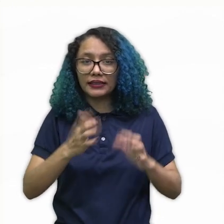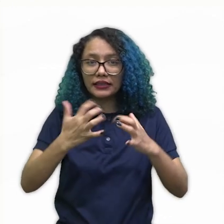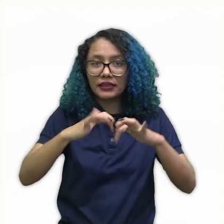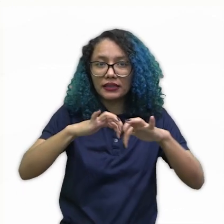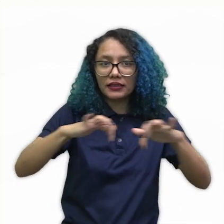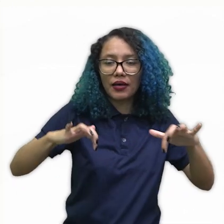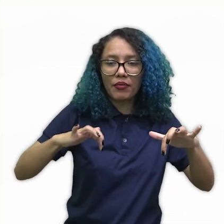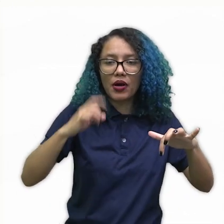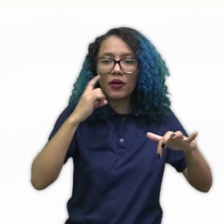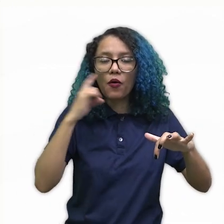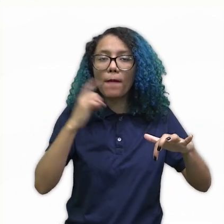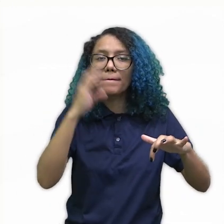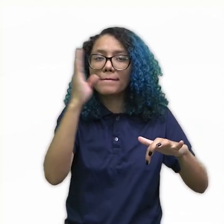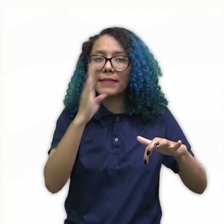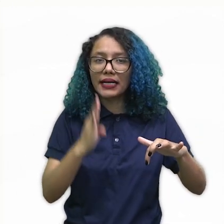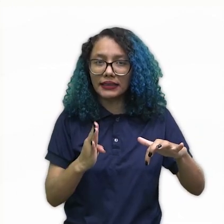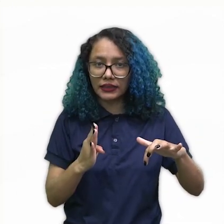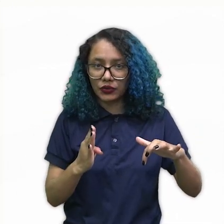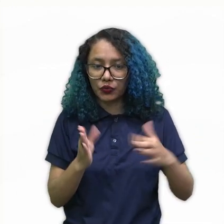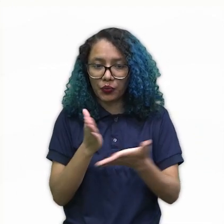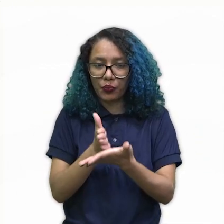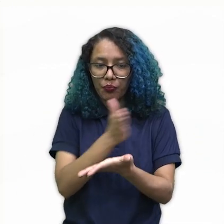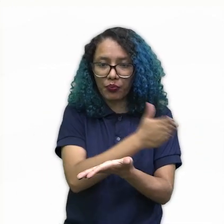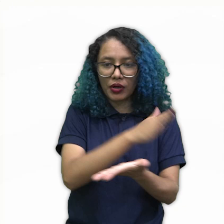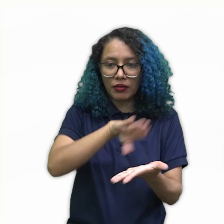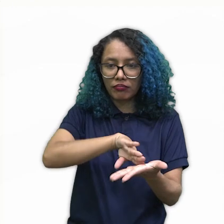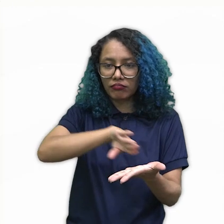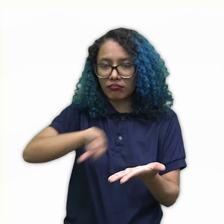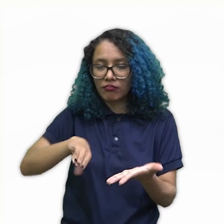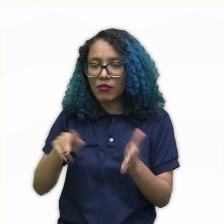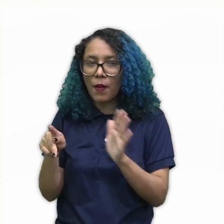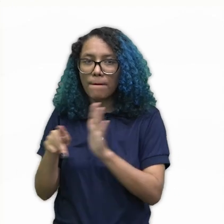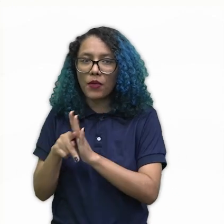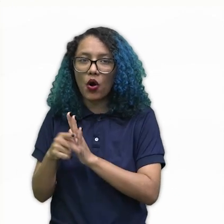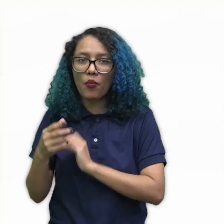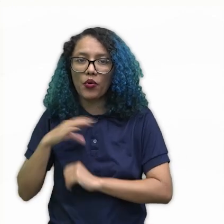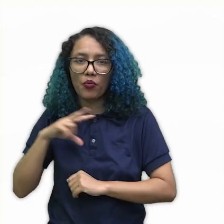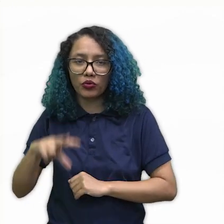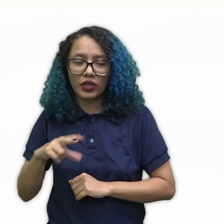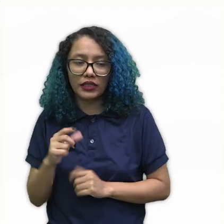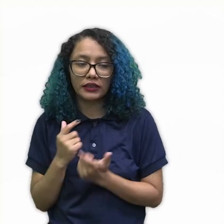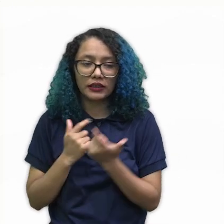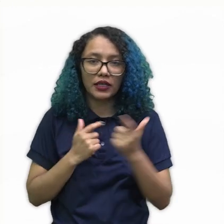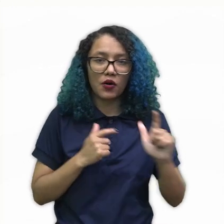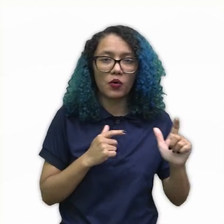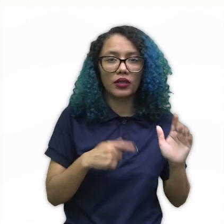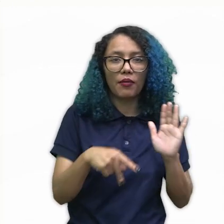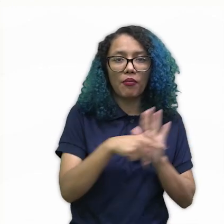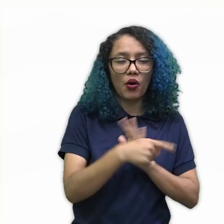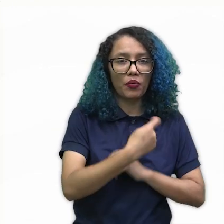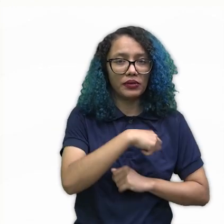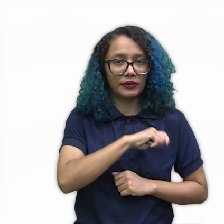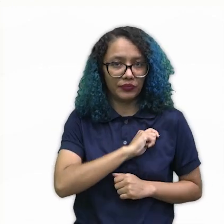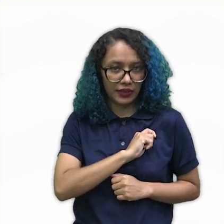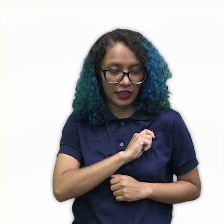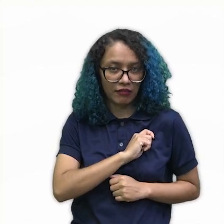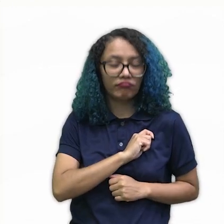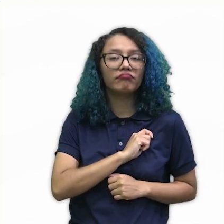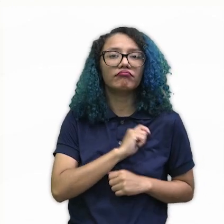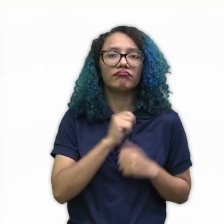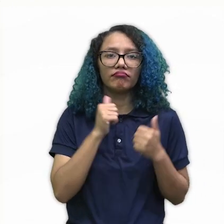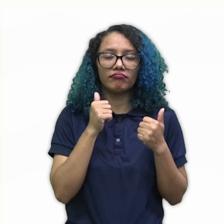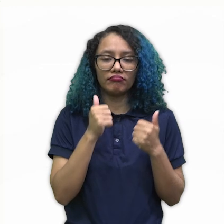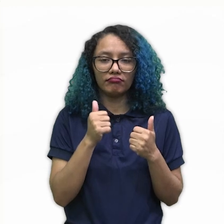o Brasil em duas partes. Uma de domínio português e a outra parte de domínio espanhol. Conforme vocês podem observar